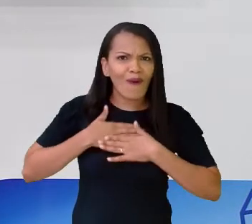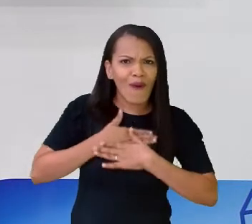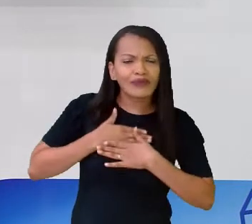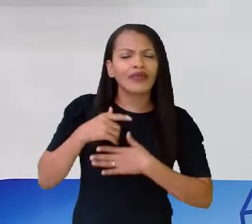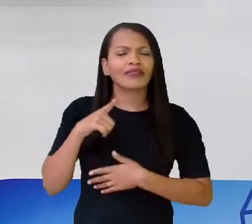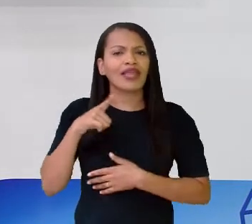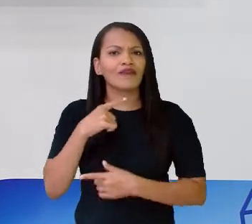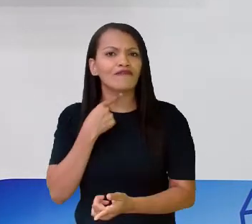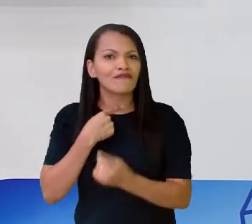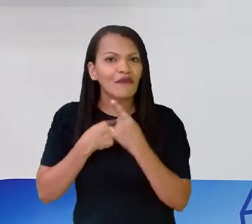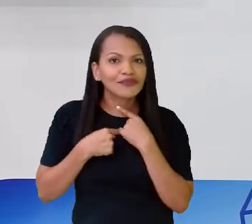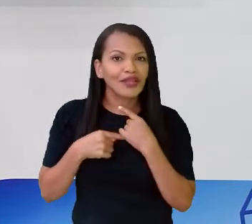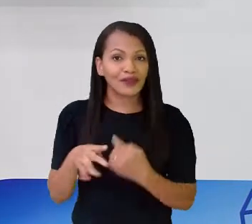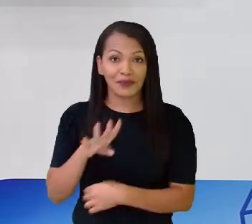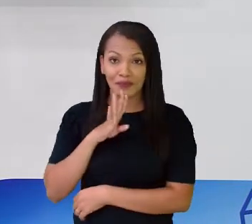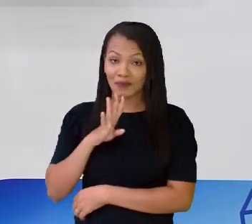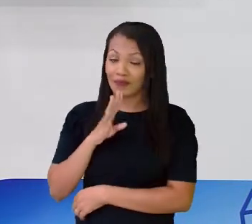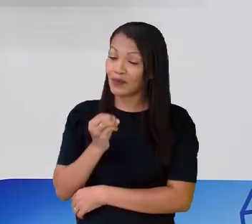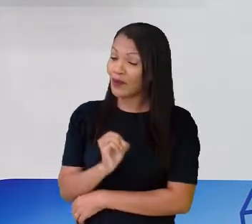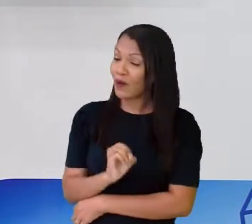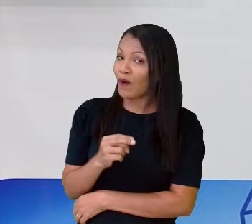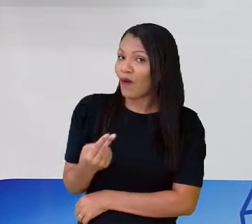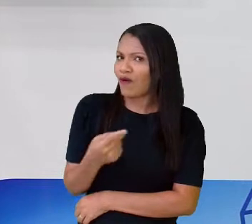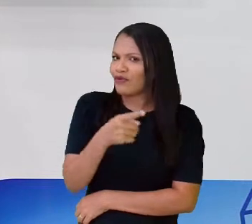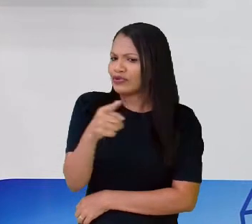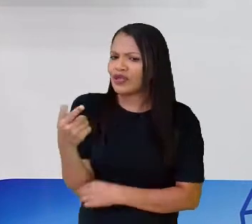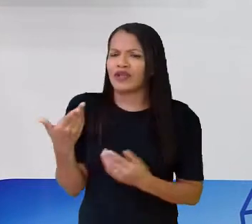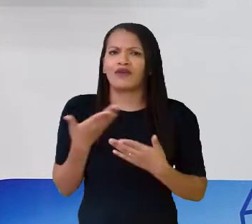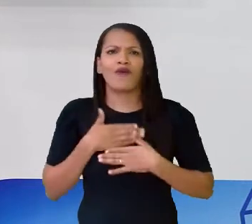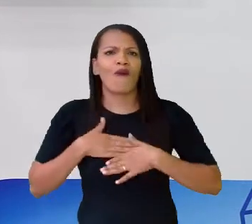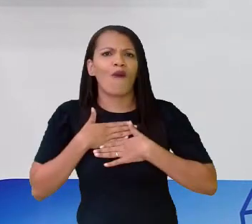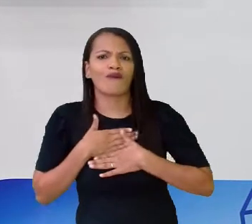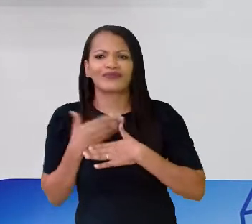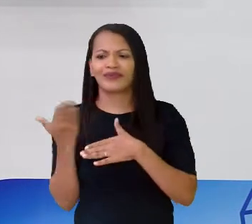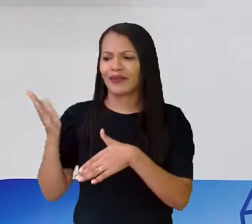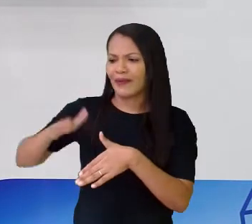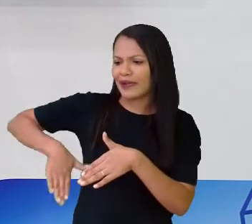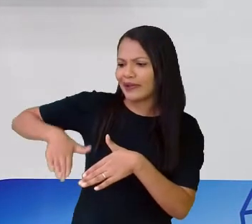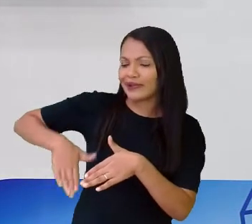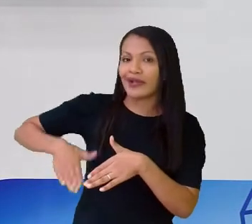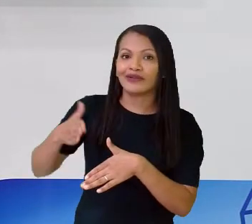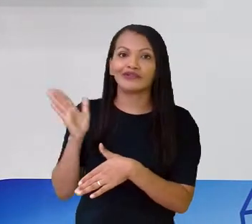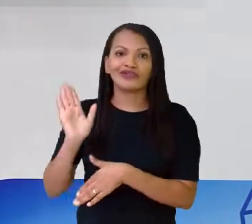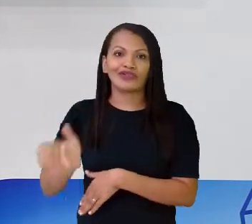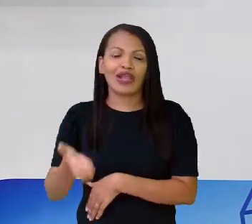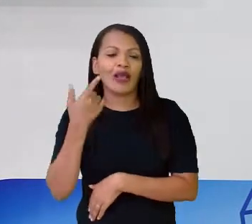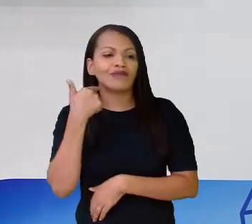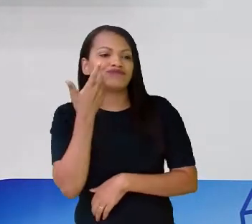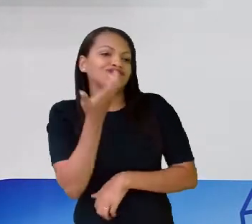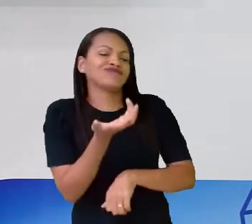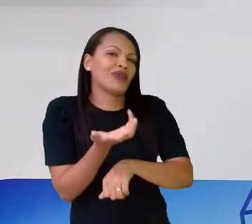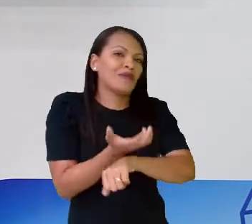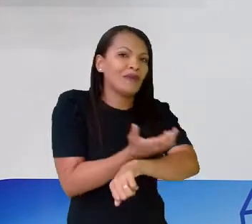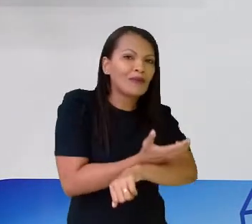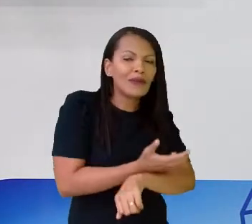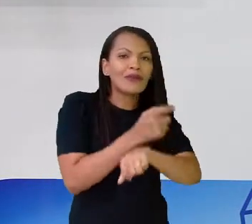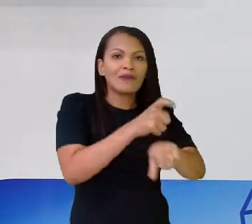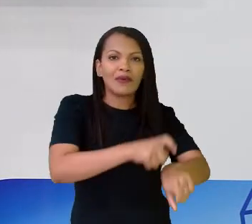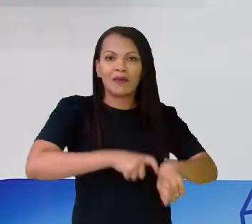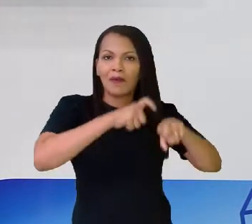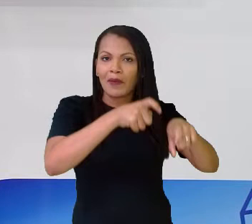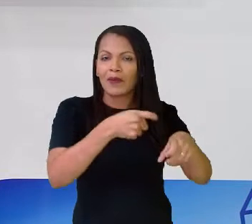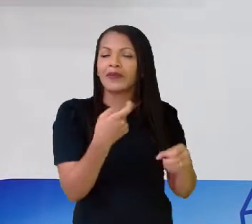têm vontade de conhecer? Ou vocês gostam muito de praia? Ou quem já foi para o campo, que gosta de ir para o campo, para aquelas cidades